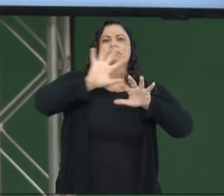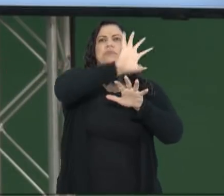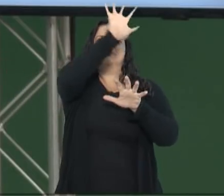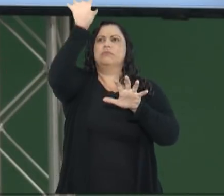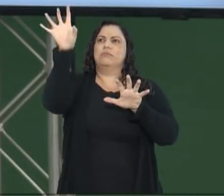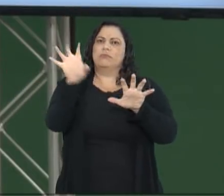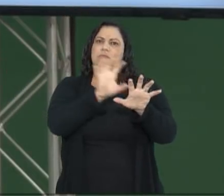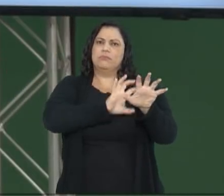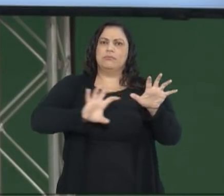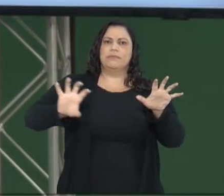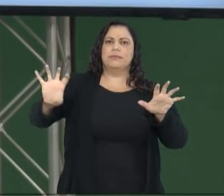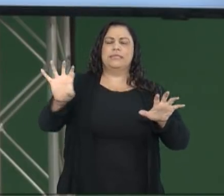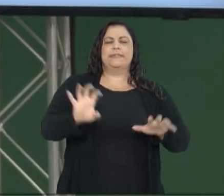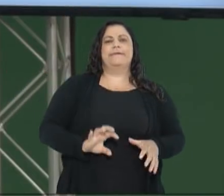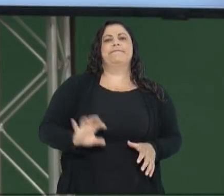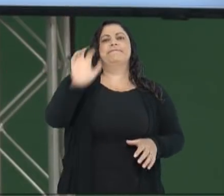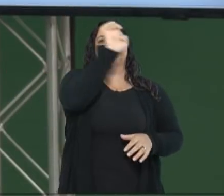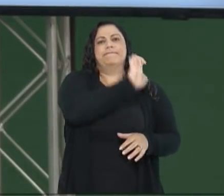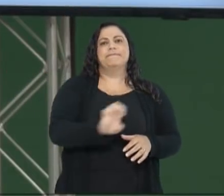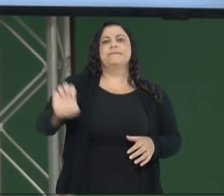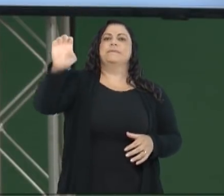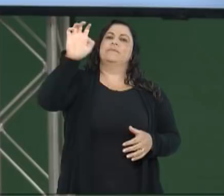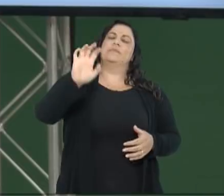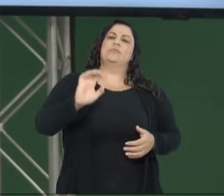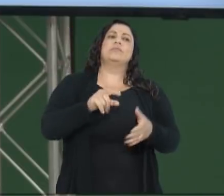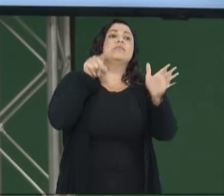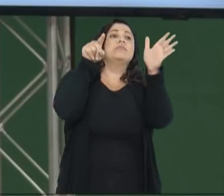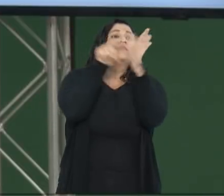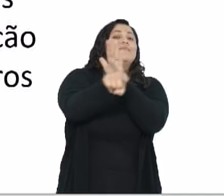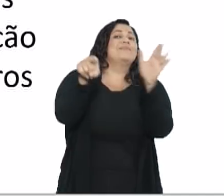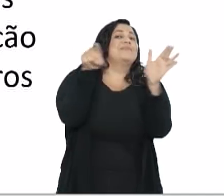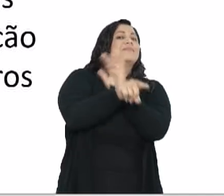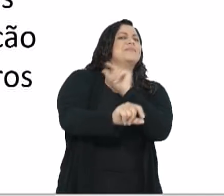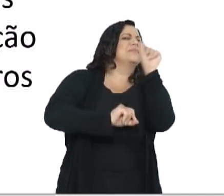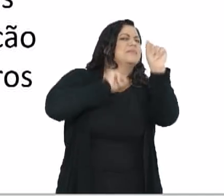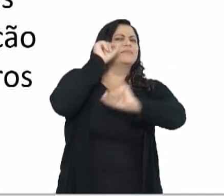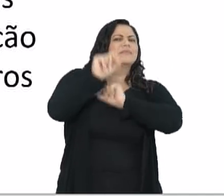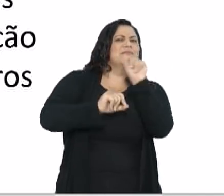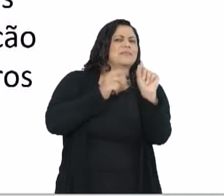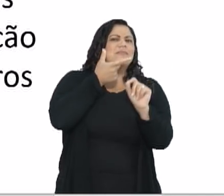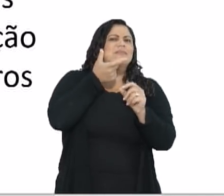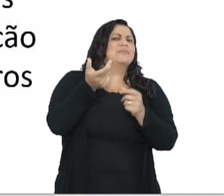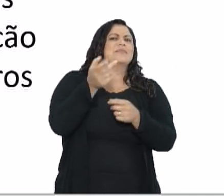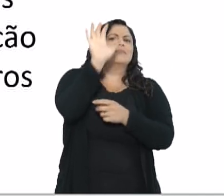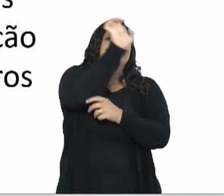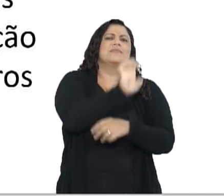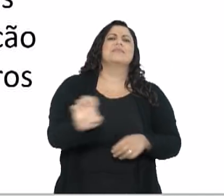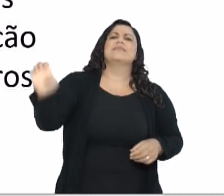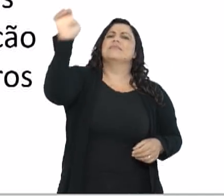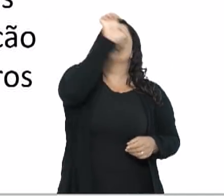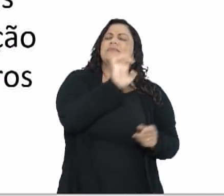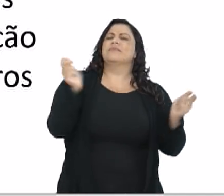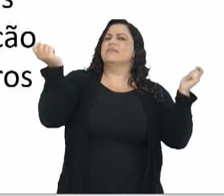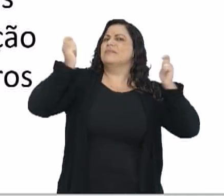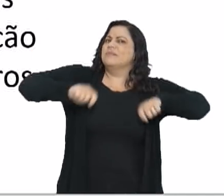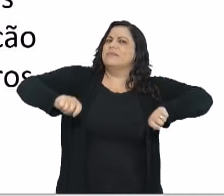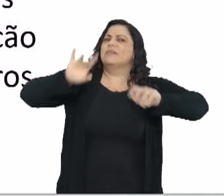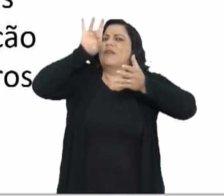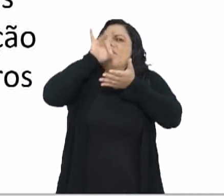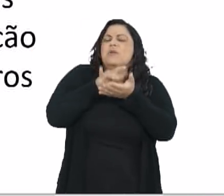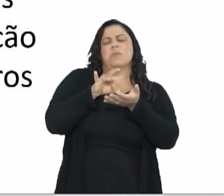povos europeus. Perguntinha ali. Por que dizemos que a Europa é um continente de